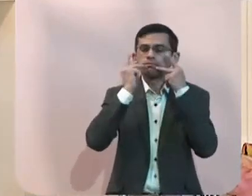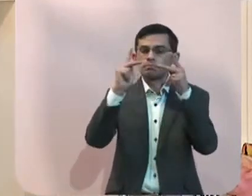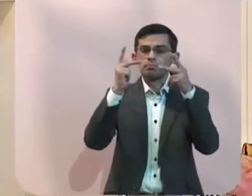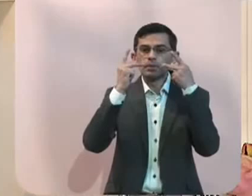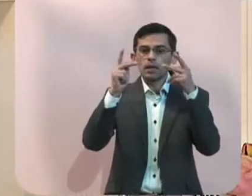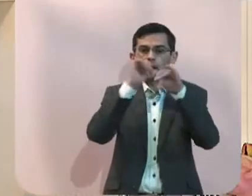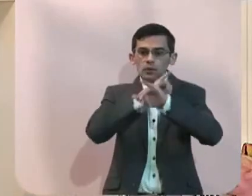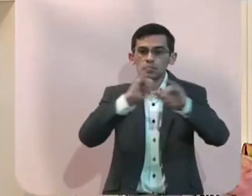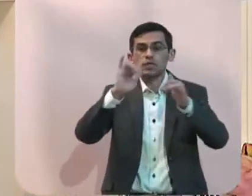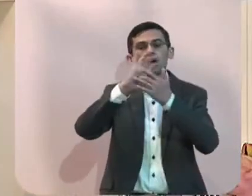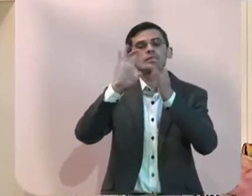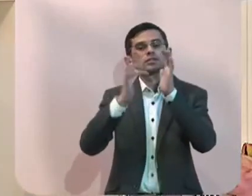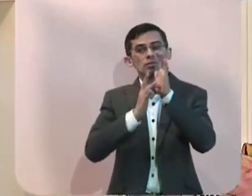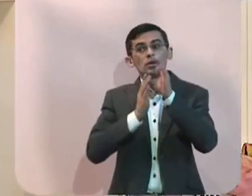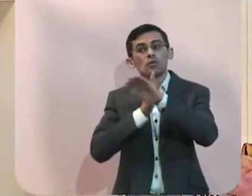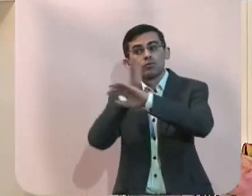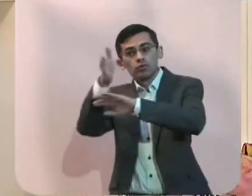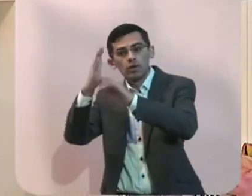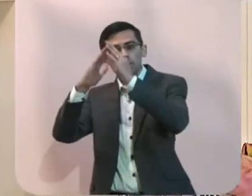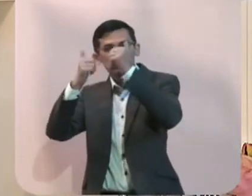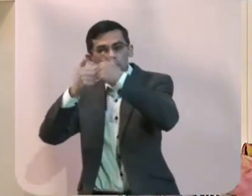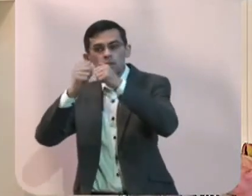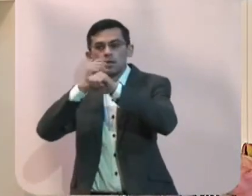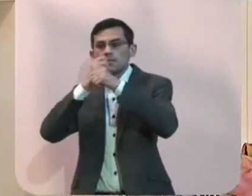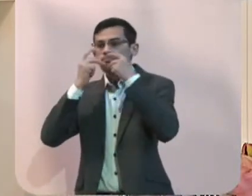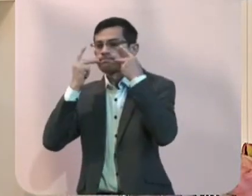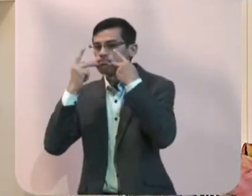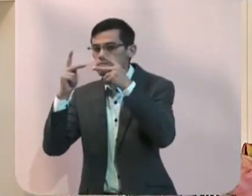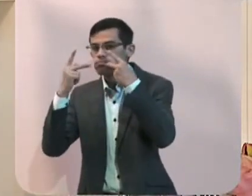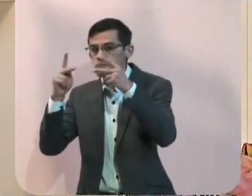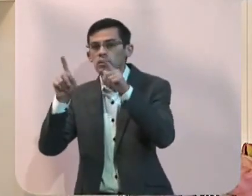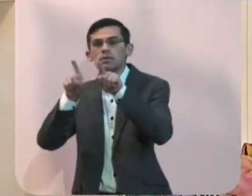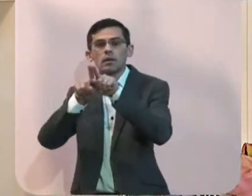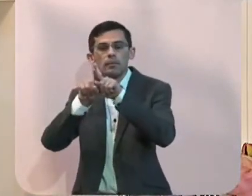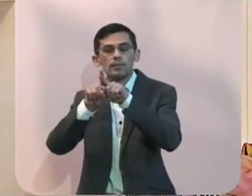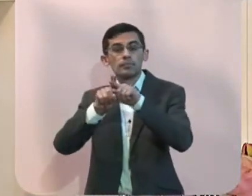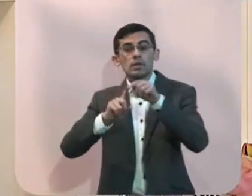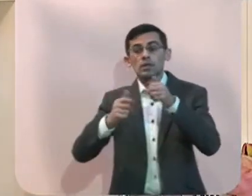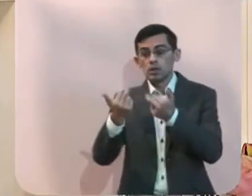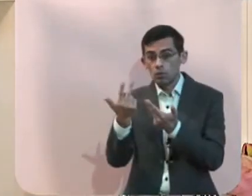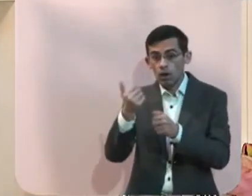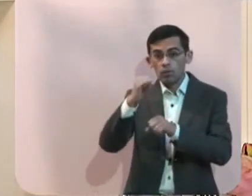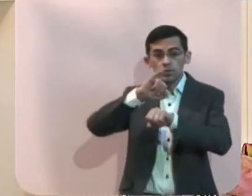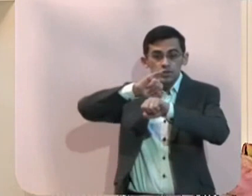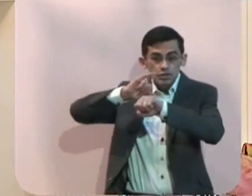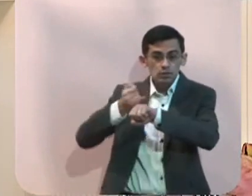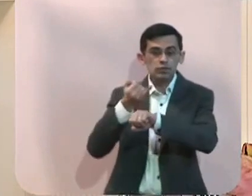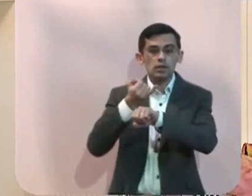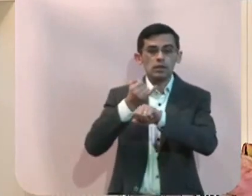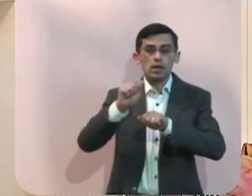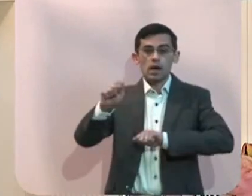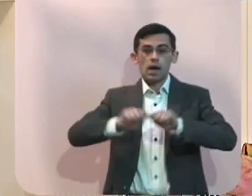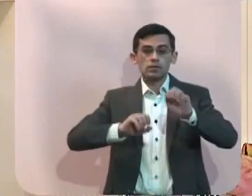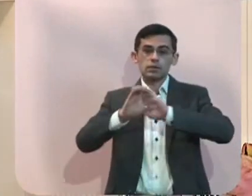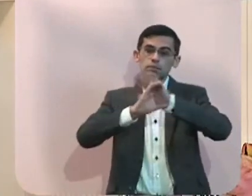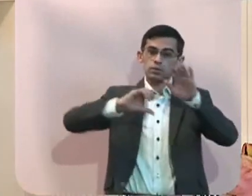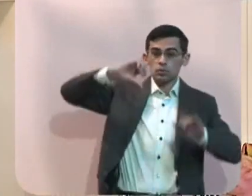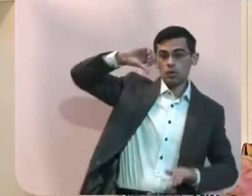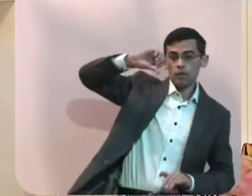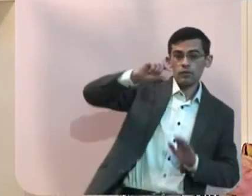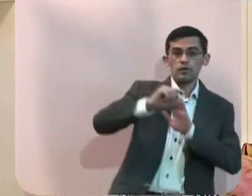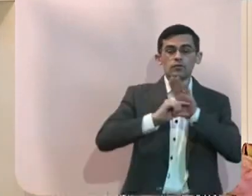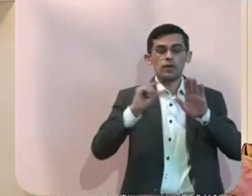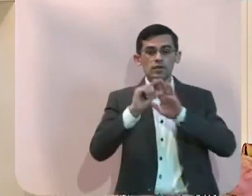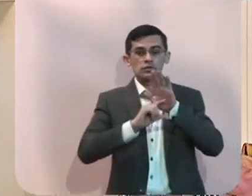pregar o Evangelho. Ele foi para a sinagoga pregar o Evangelho. E a mesma coisa vai acontecer em Jerusalém. Lá em Atos 9,